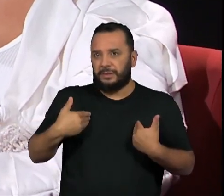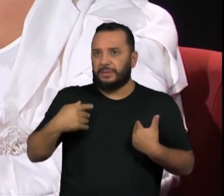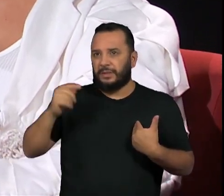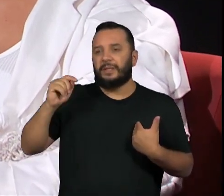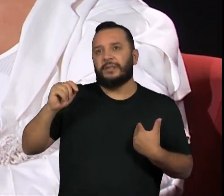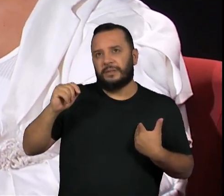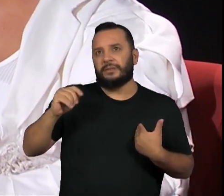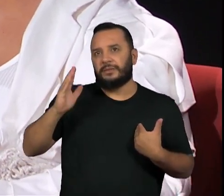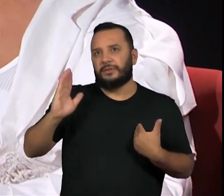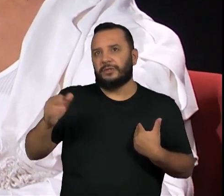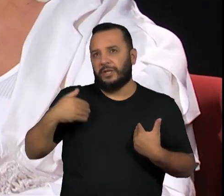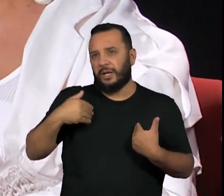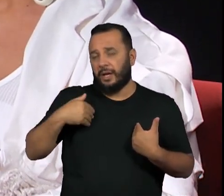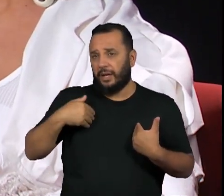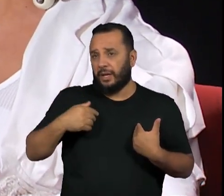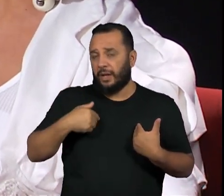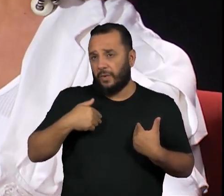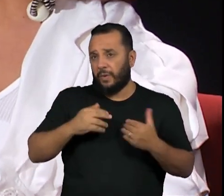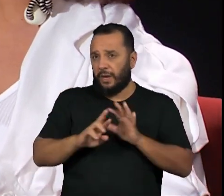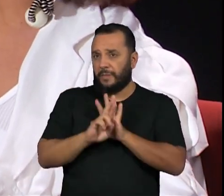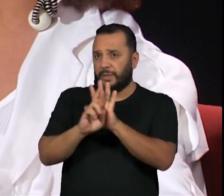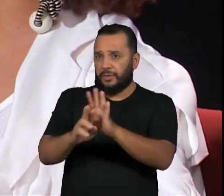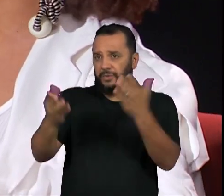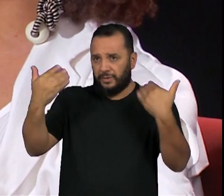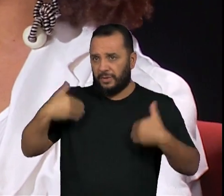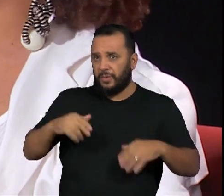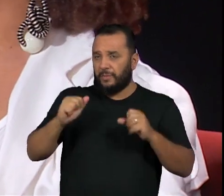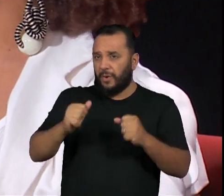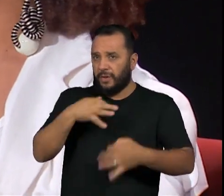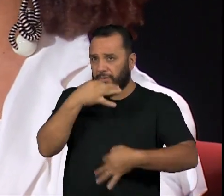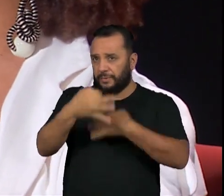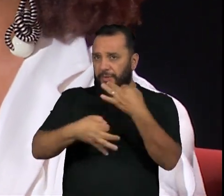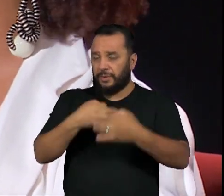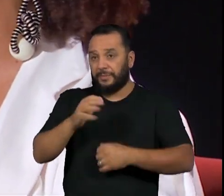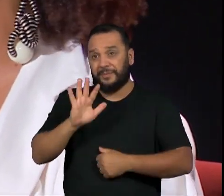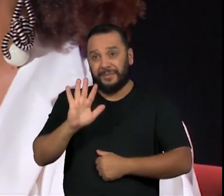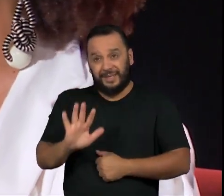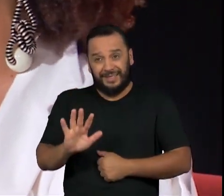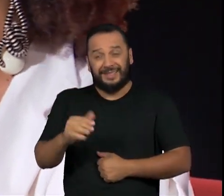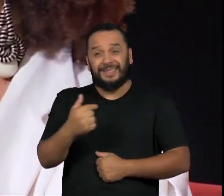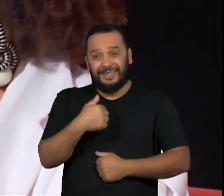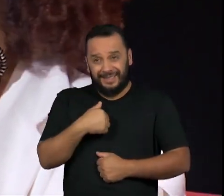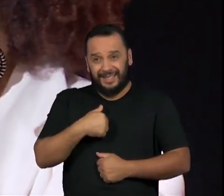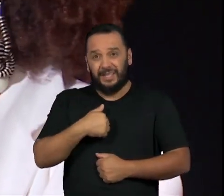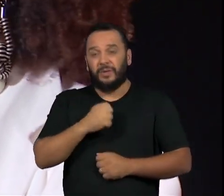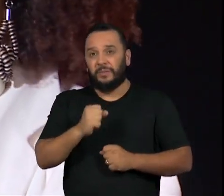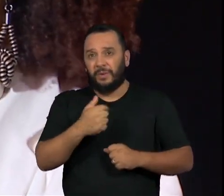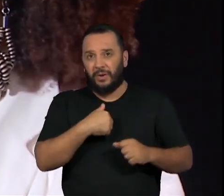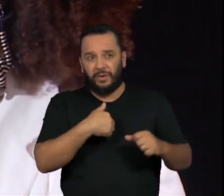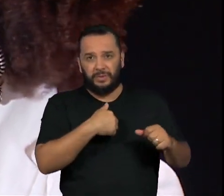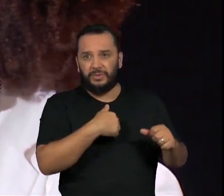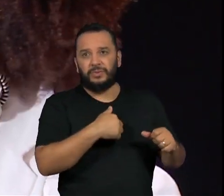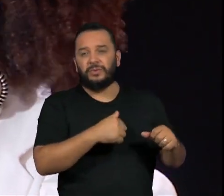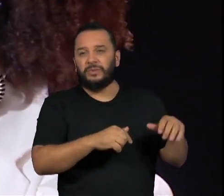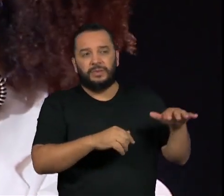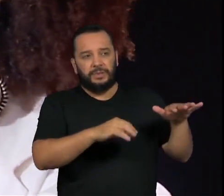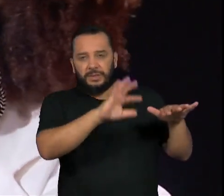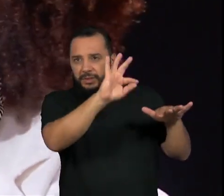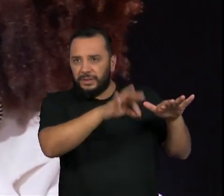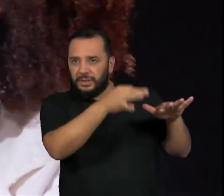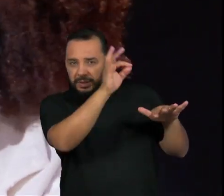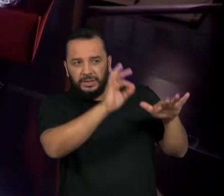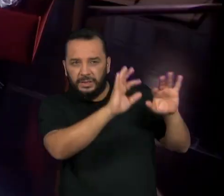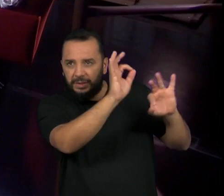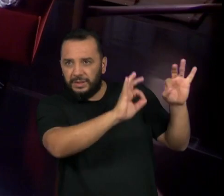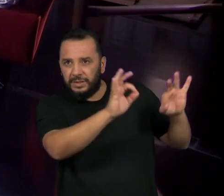chama popularmente de lugar de fala, eu posso reproduzir ações e posturas de apropriação cultural, né,